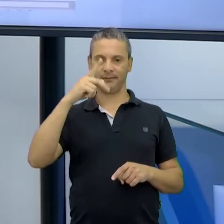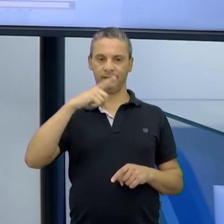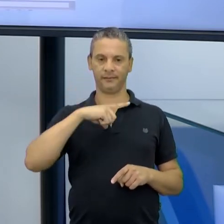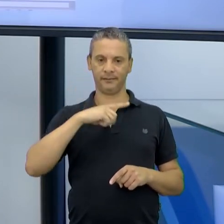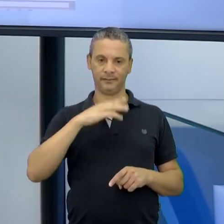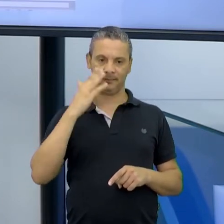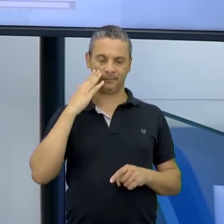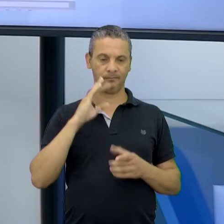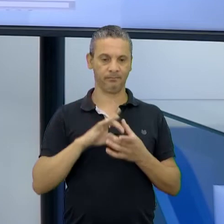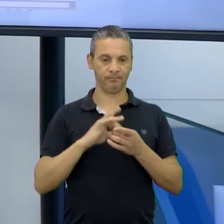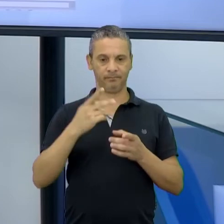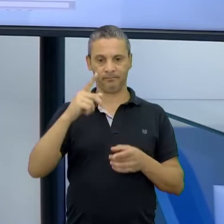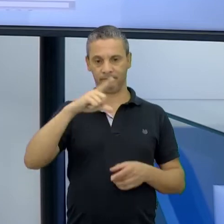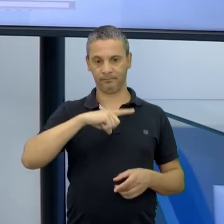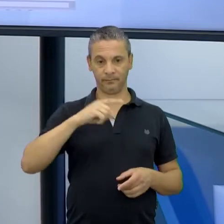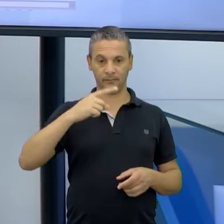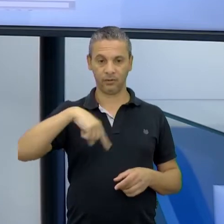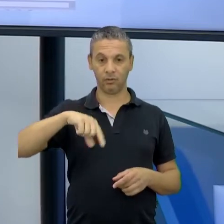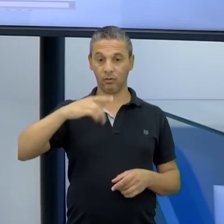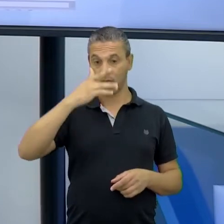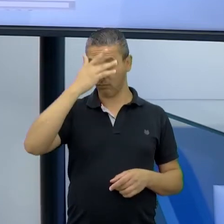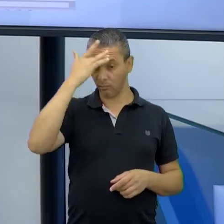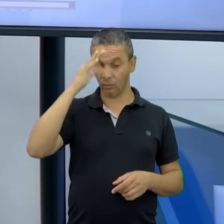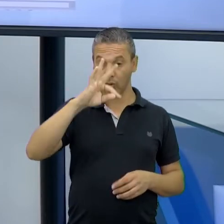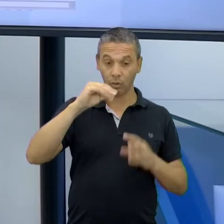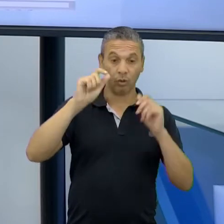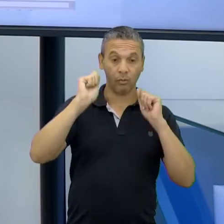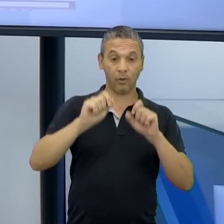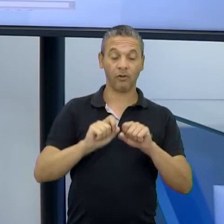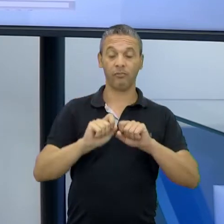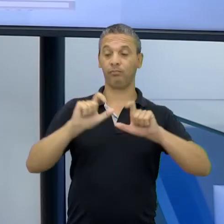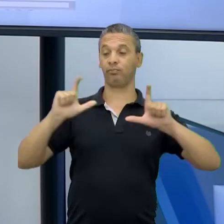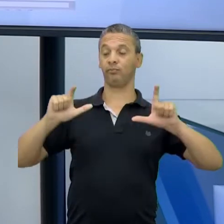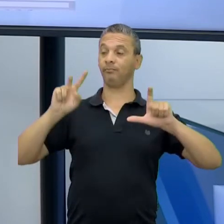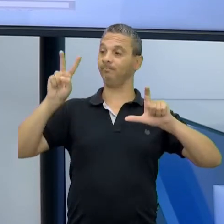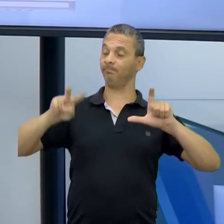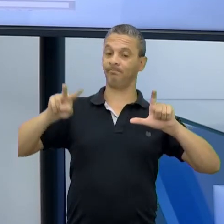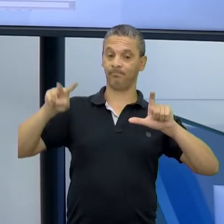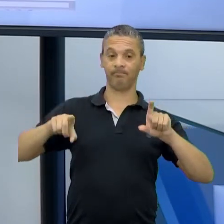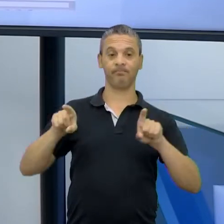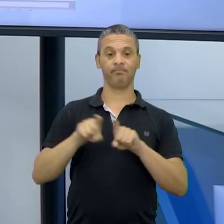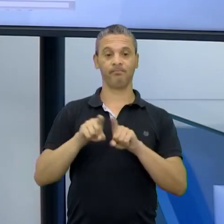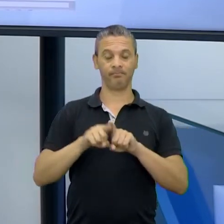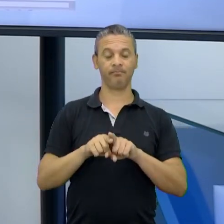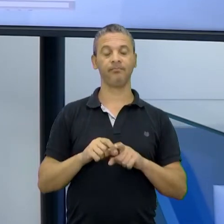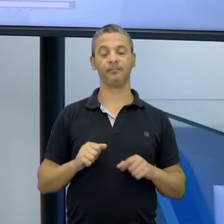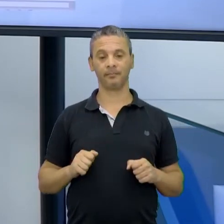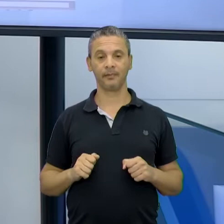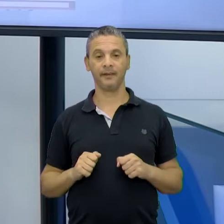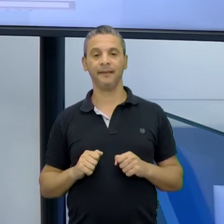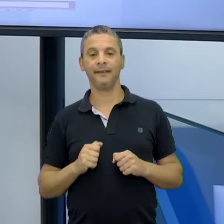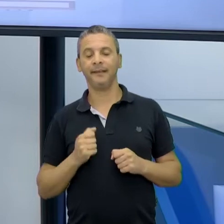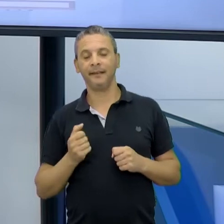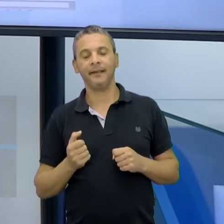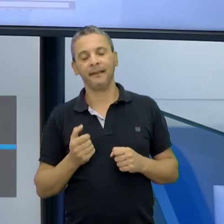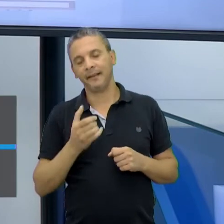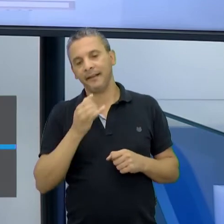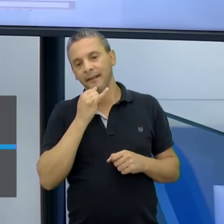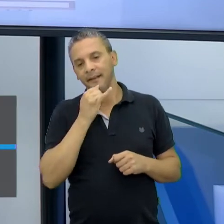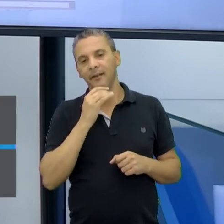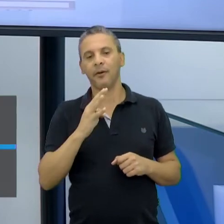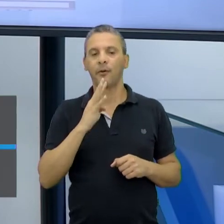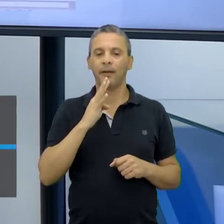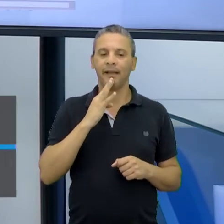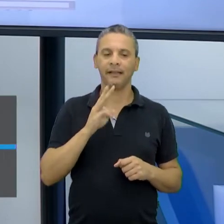ela libera para nós. Então, todos nós temos acesso a esse Office que está dentro lá. Todo mundo mais conhece